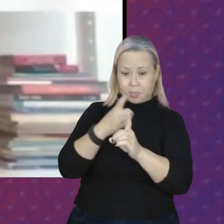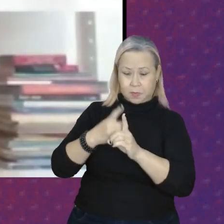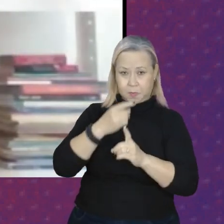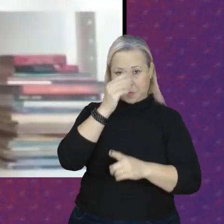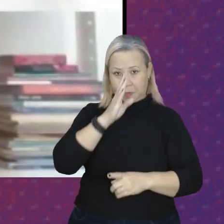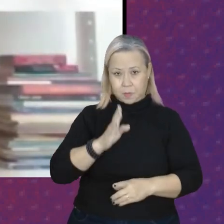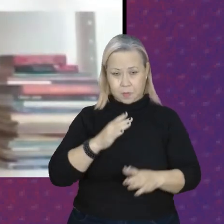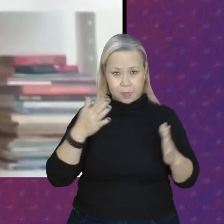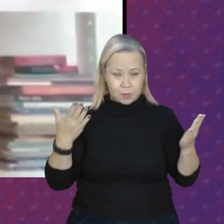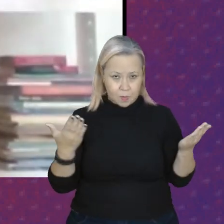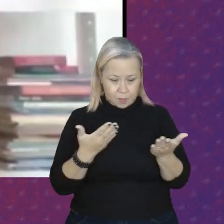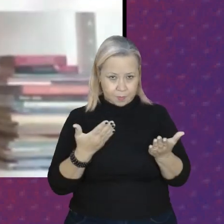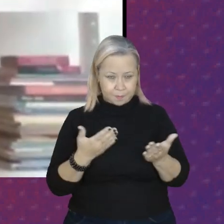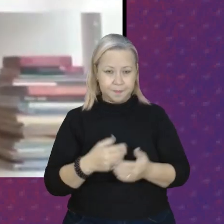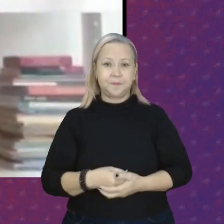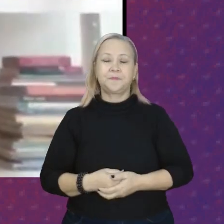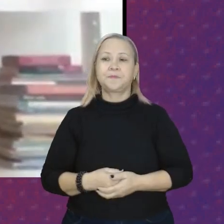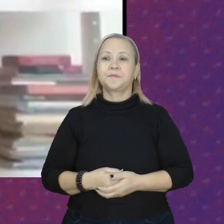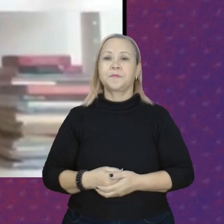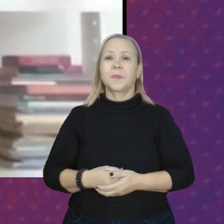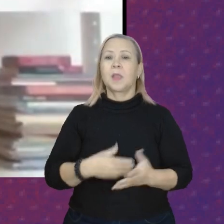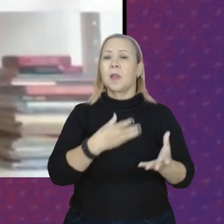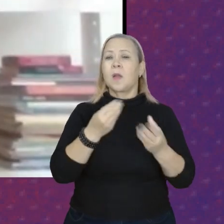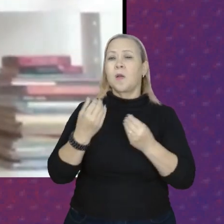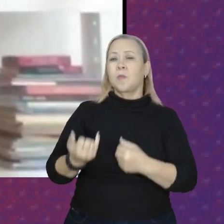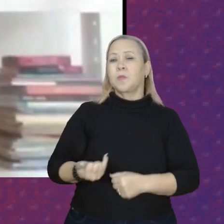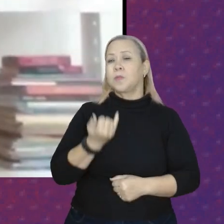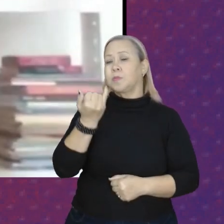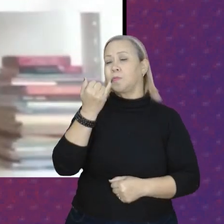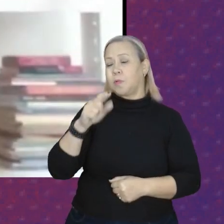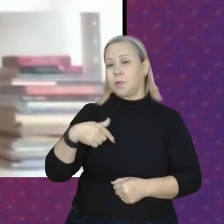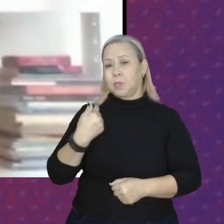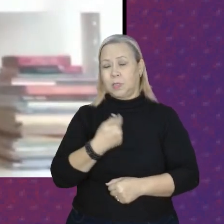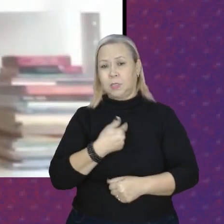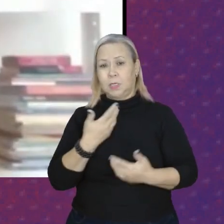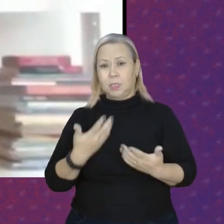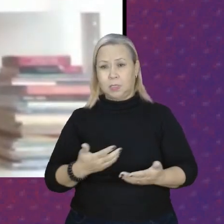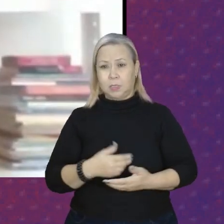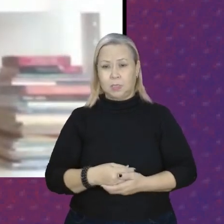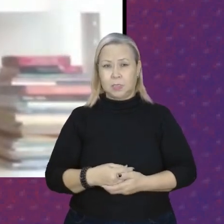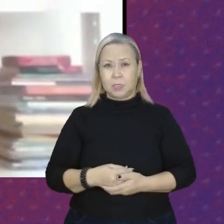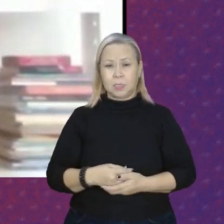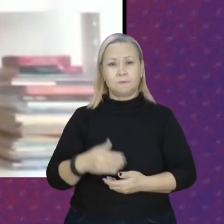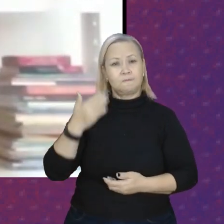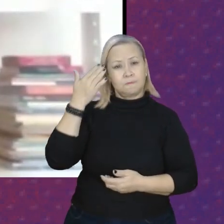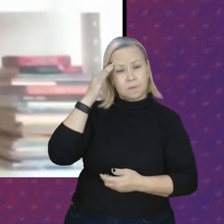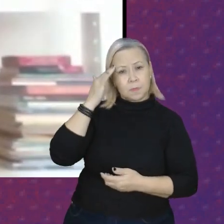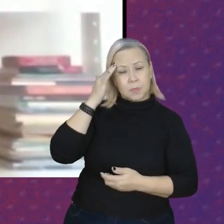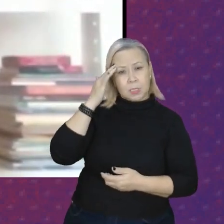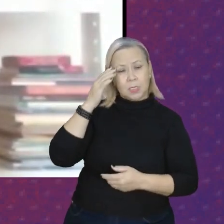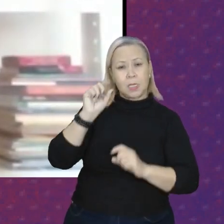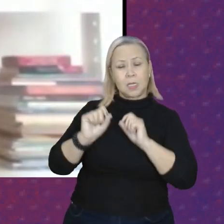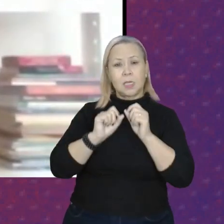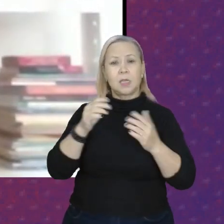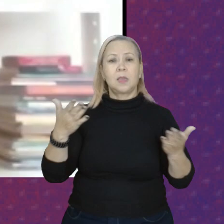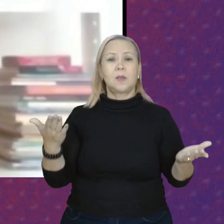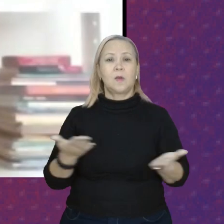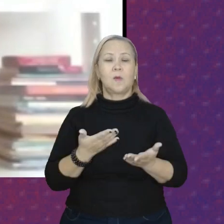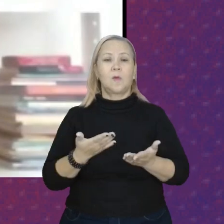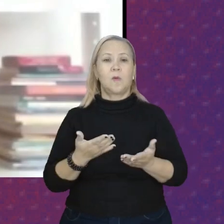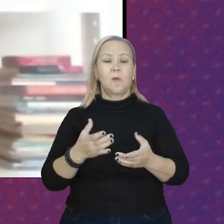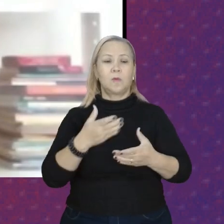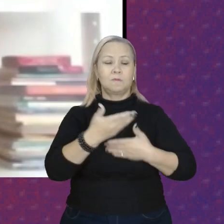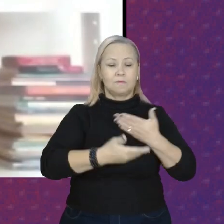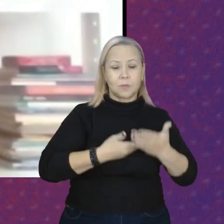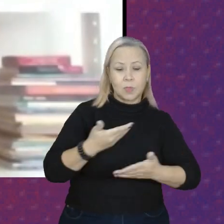hoje. Antes disso, é importante a gente levar em conta que hoje, né, a